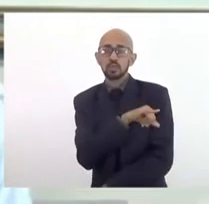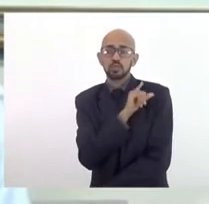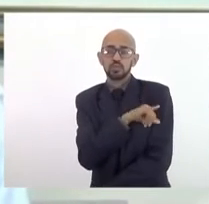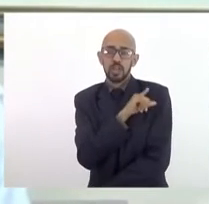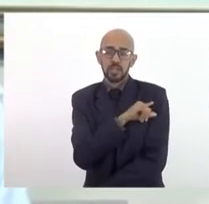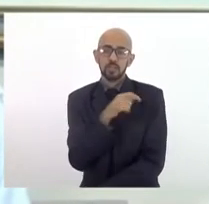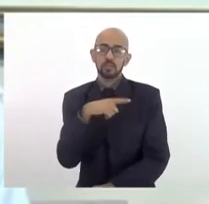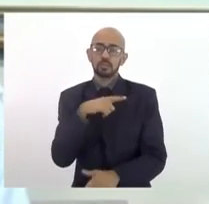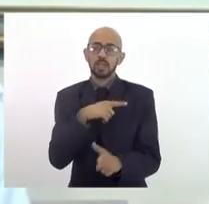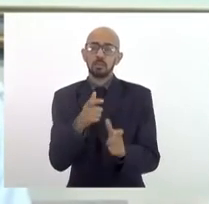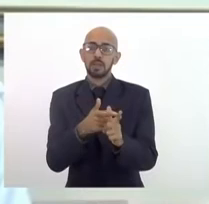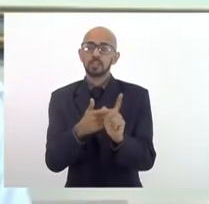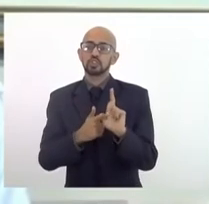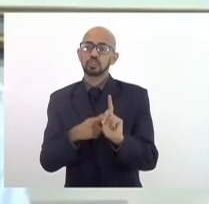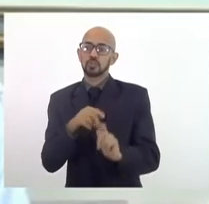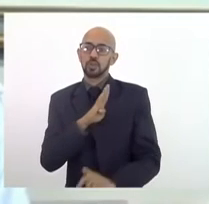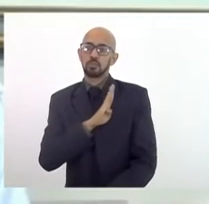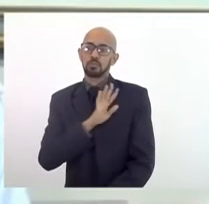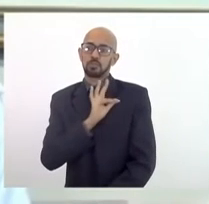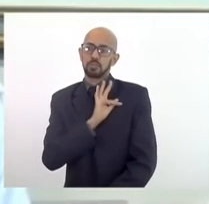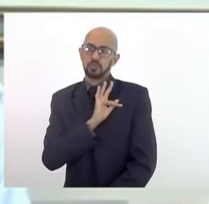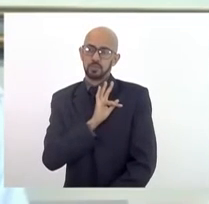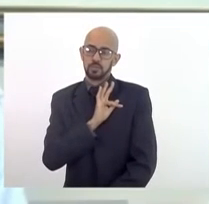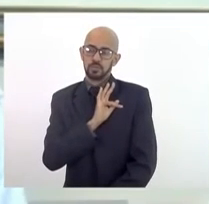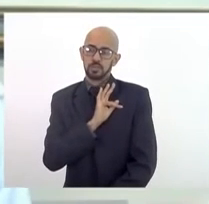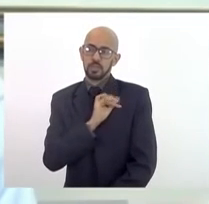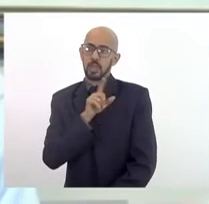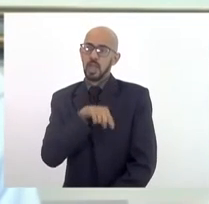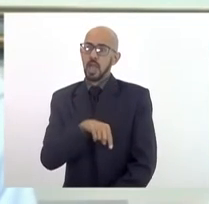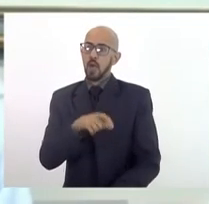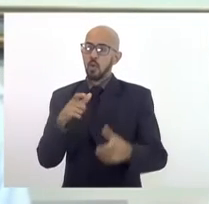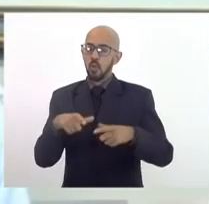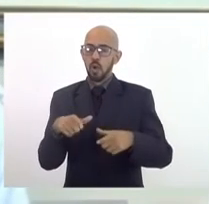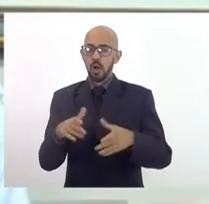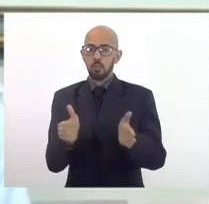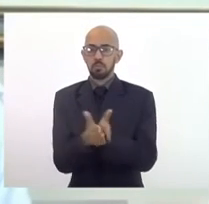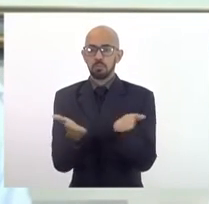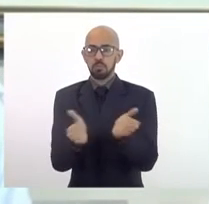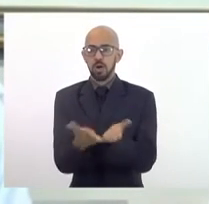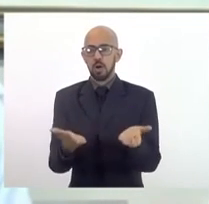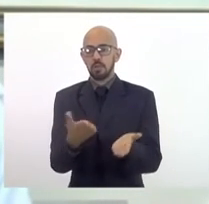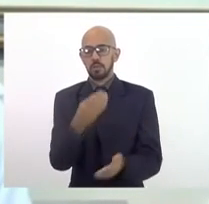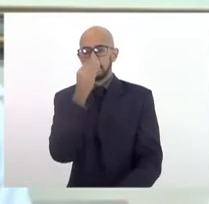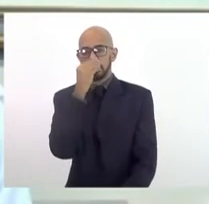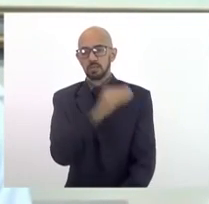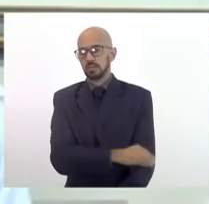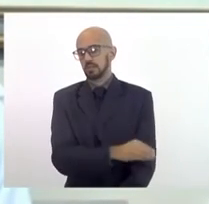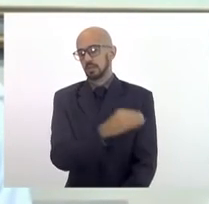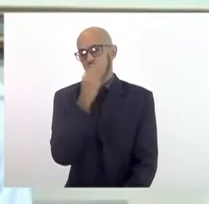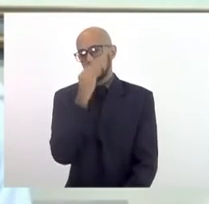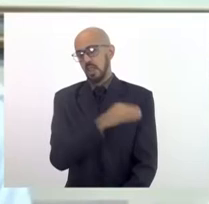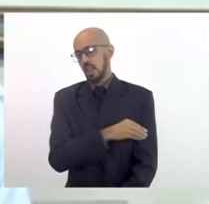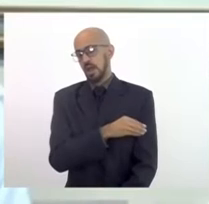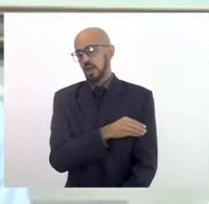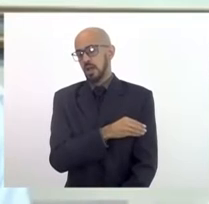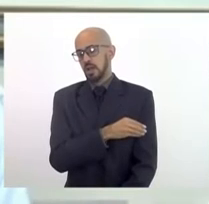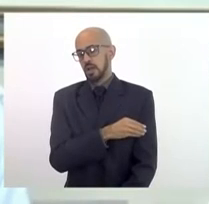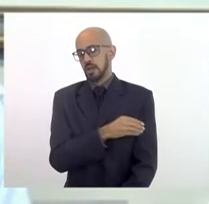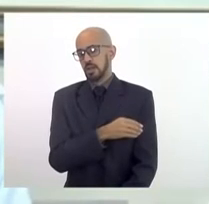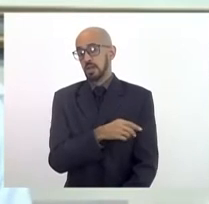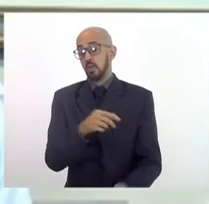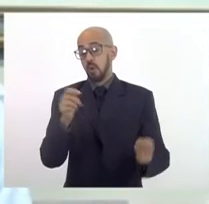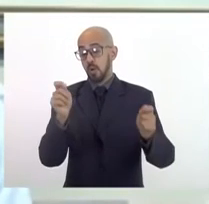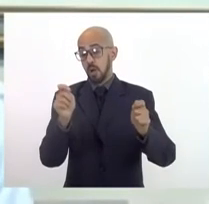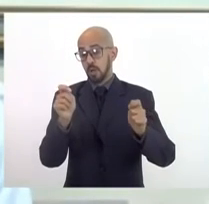temos um IDH baixo, uma região extremamente pobre, esquecida, e nós temos a possibilidade, com esse